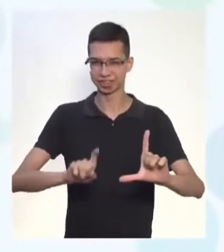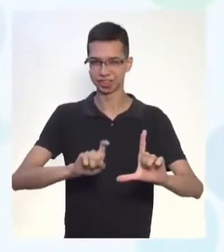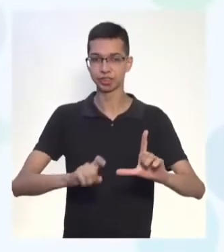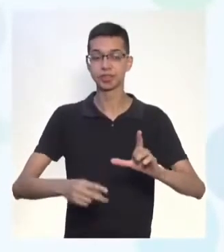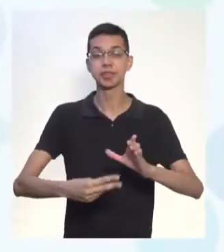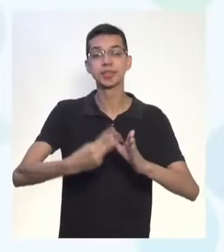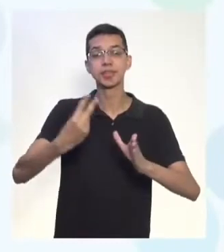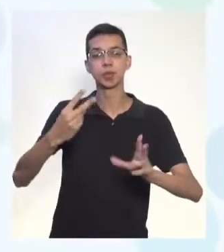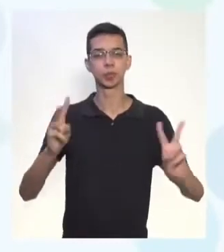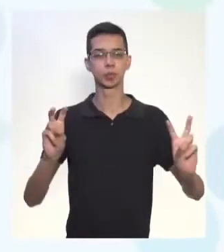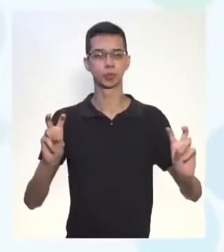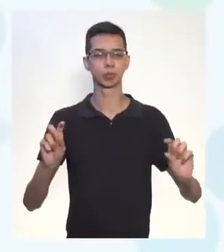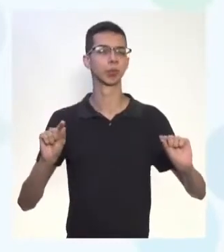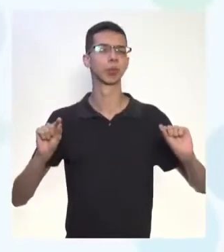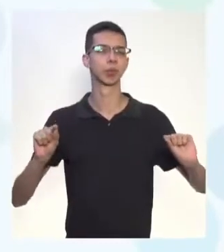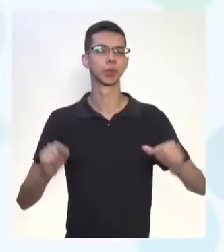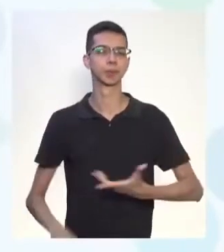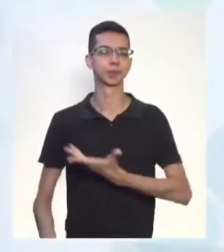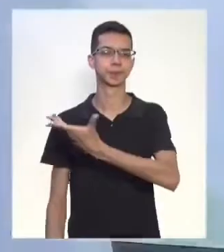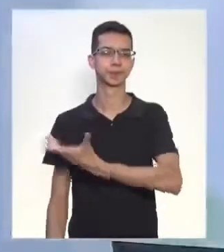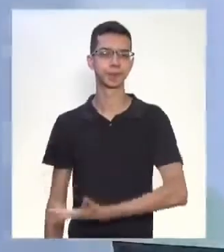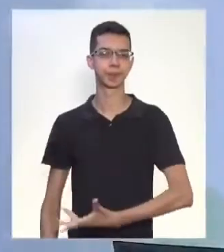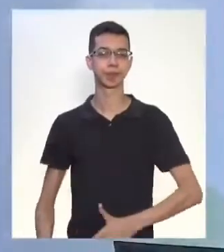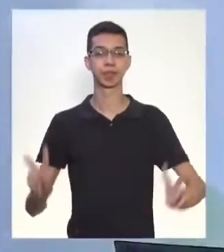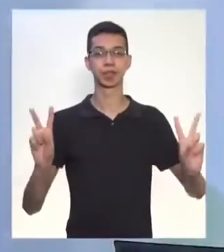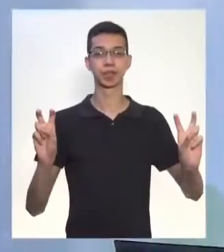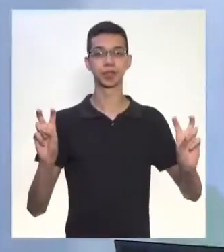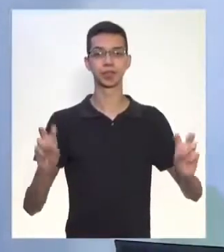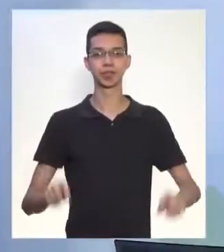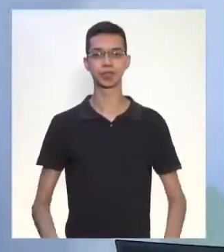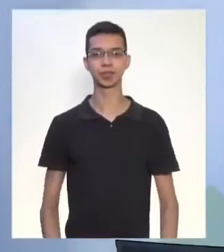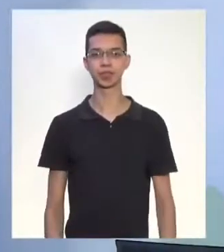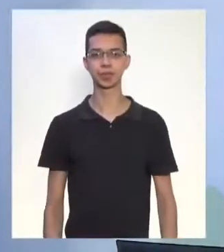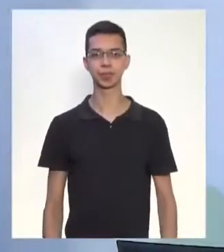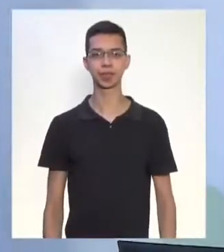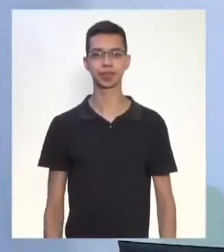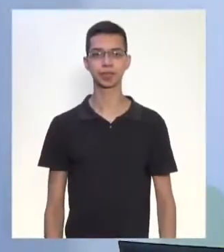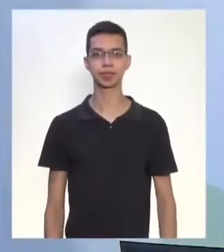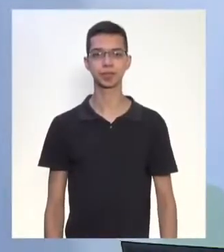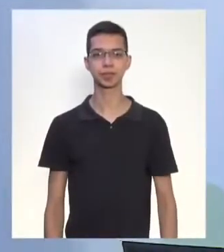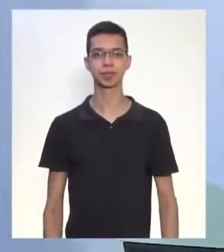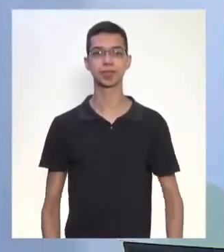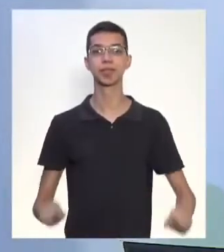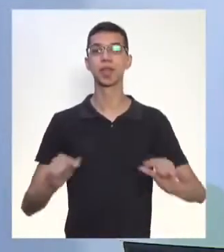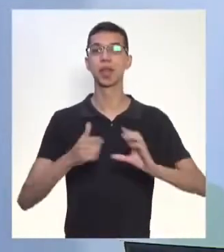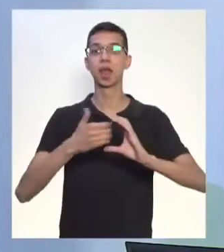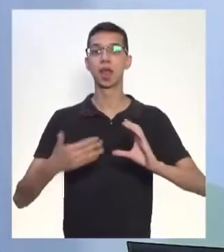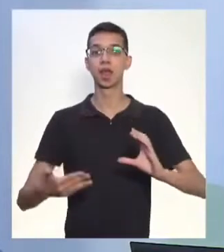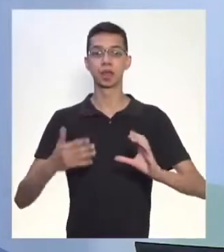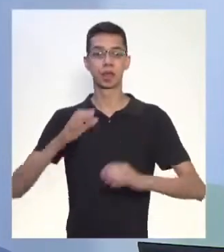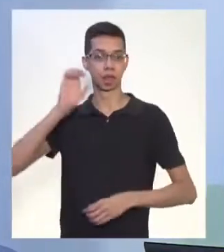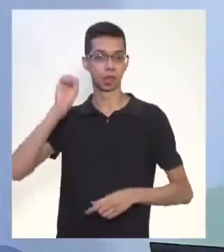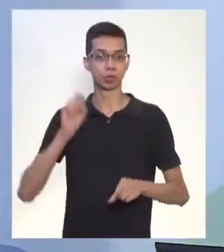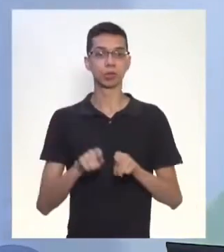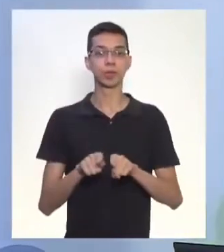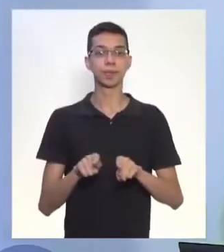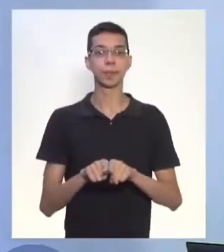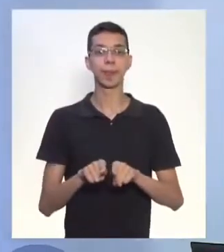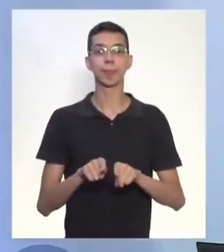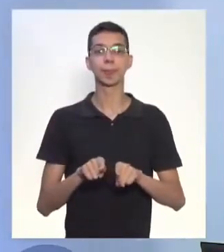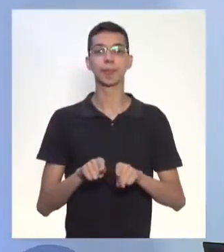parte. Qual o tema da aula? Características dos áudios e dos vídeos nas redes